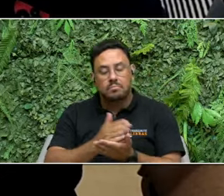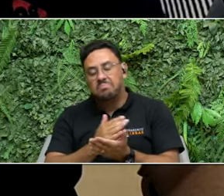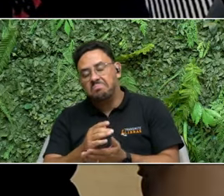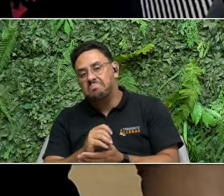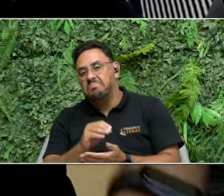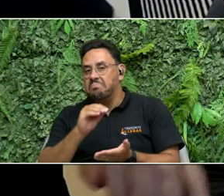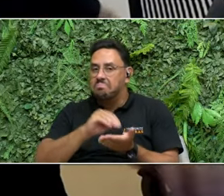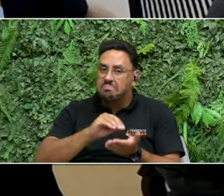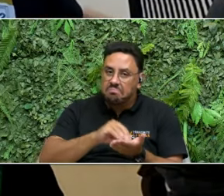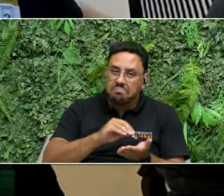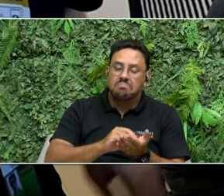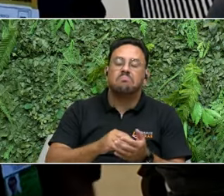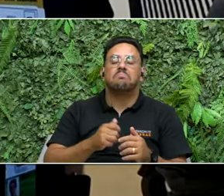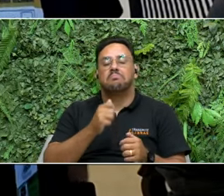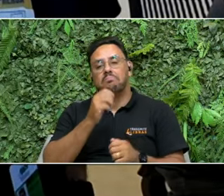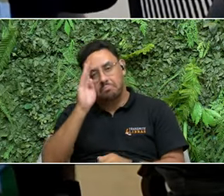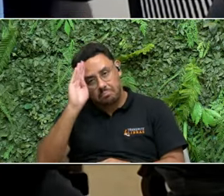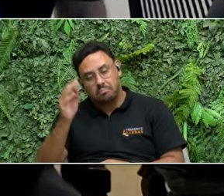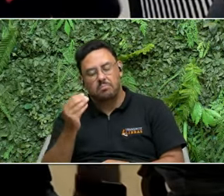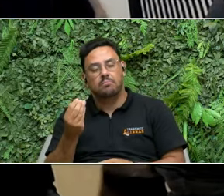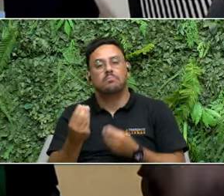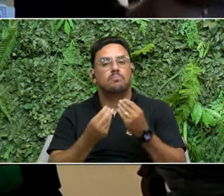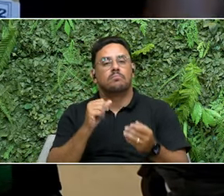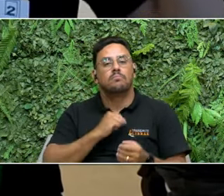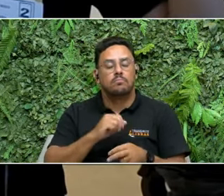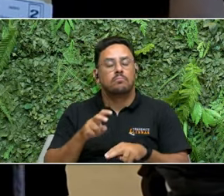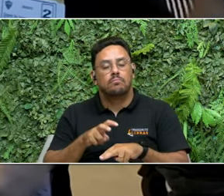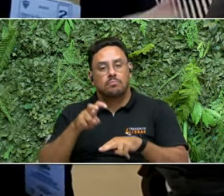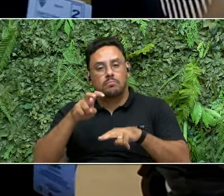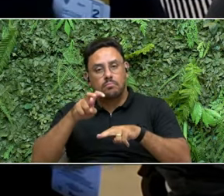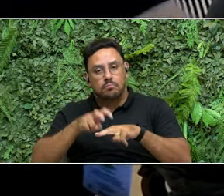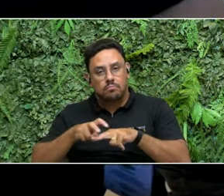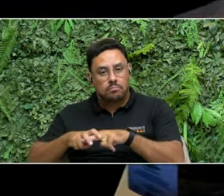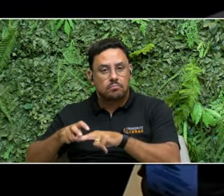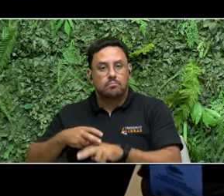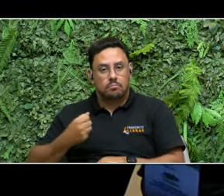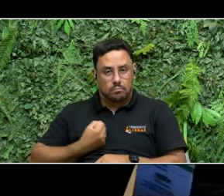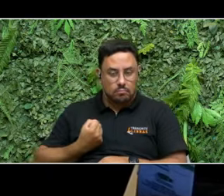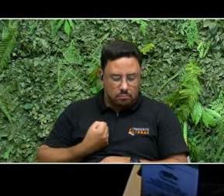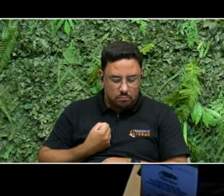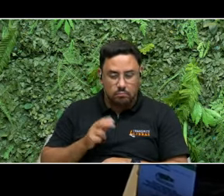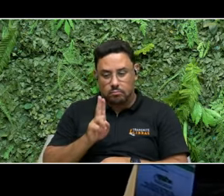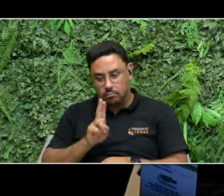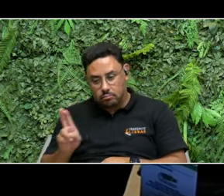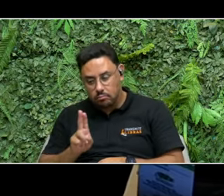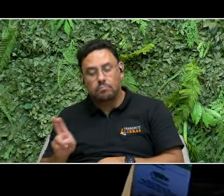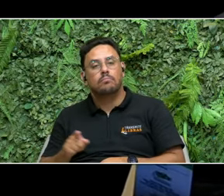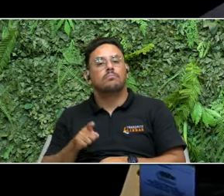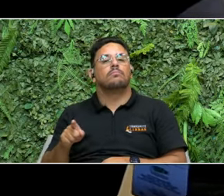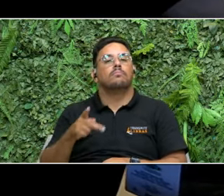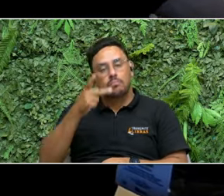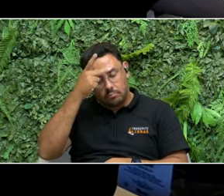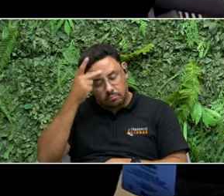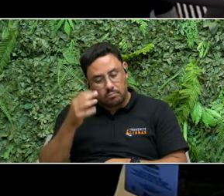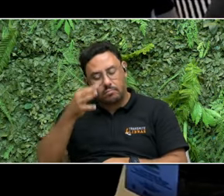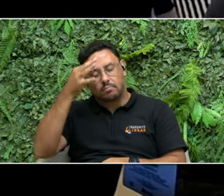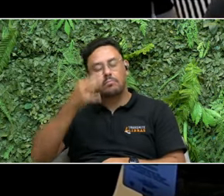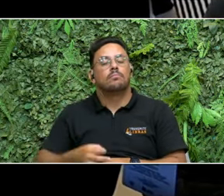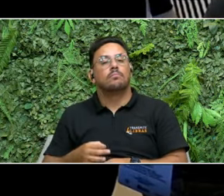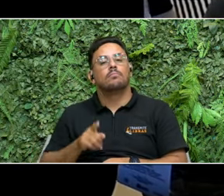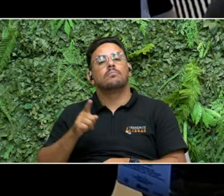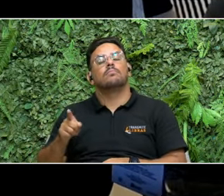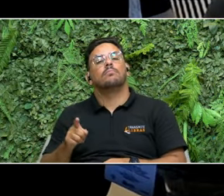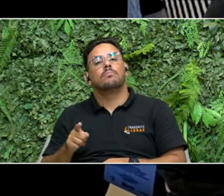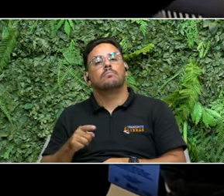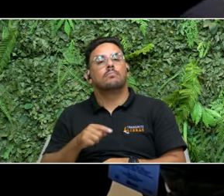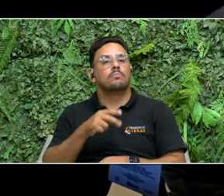tanto principalmente o setor onde o pessoal tem a cadeira numerada e com o nome aí ele o pessoal Tem a certeza que a cadeira dele tá